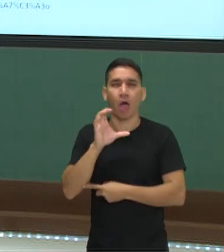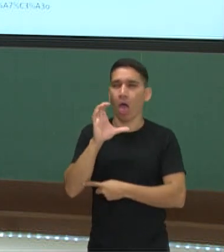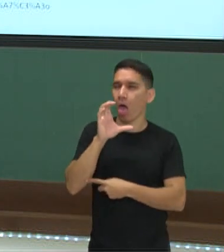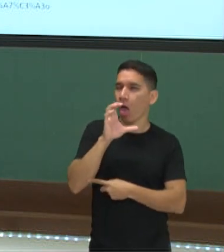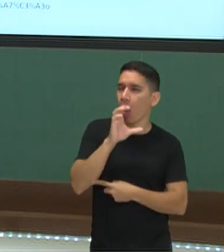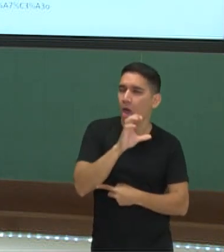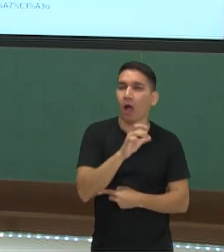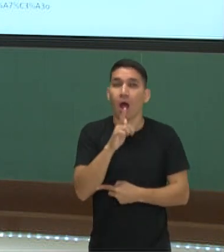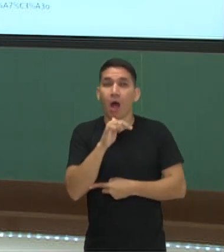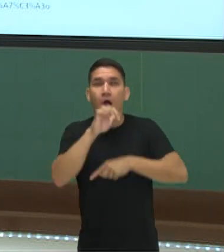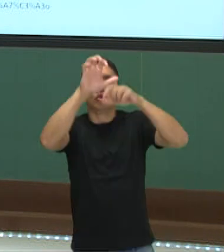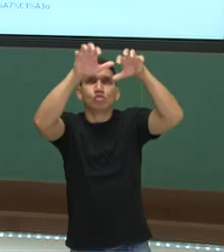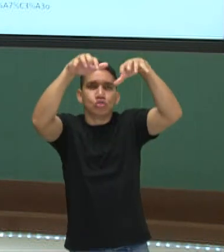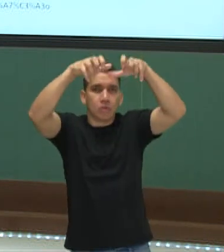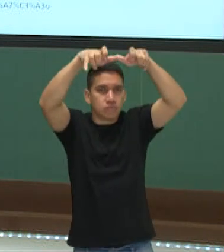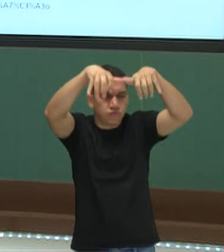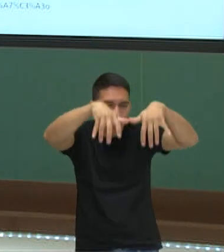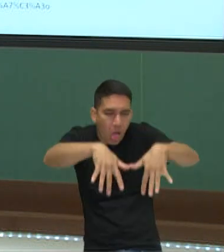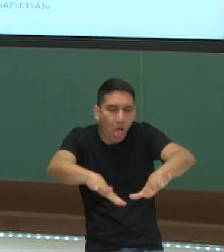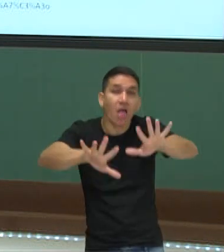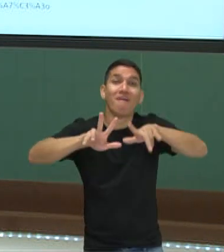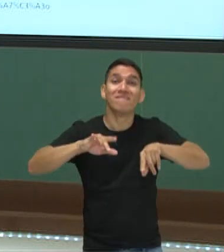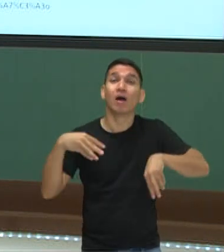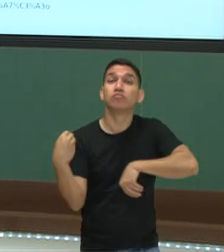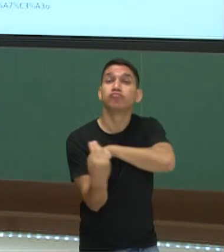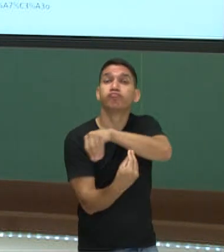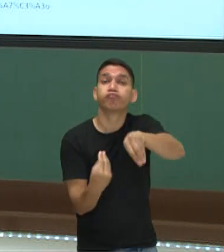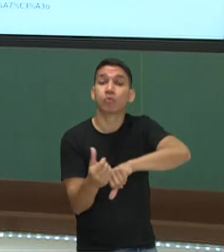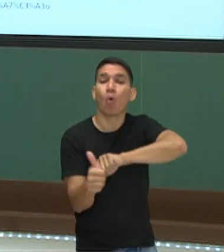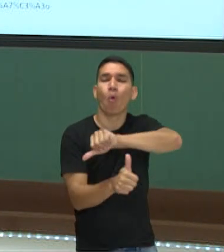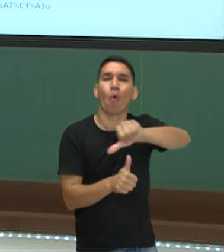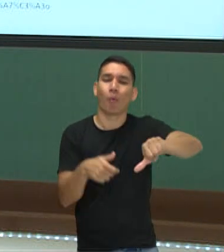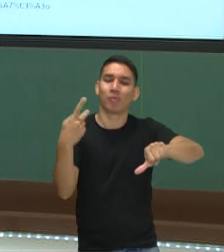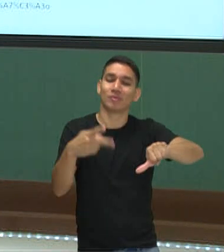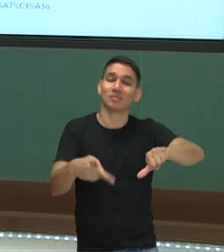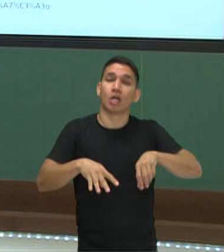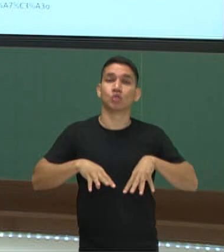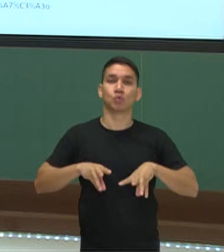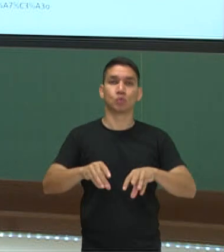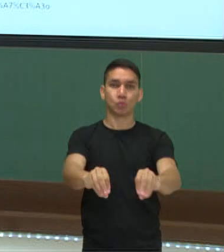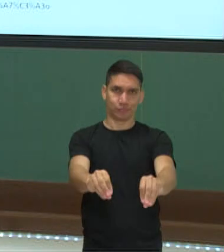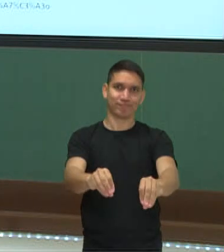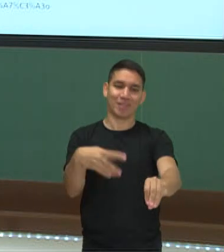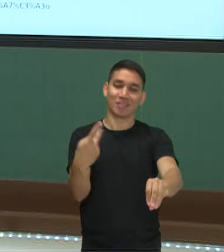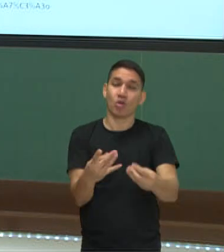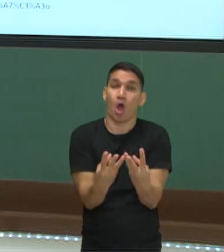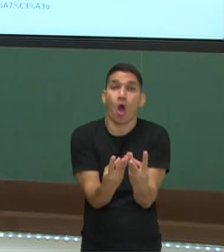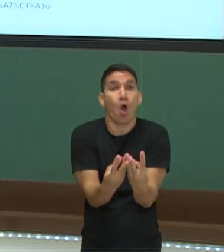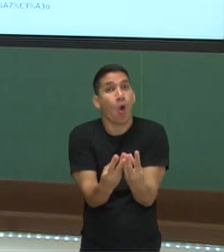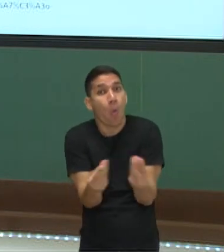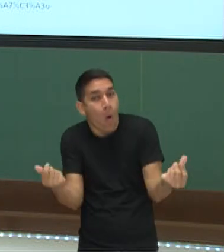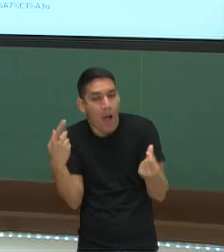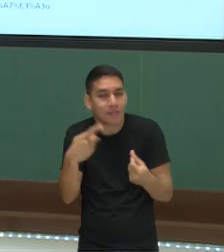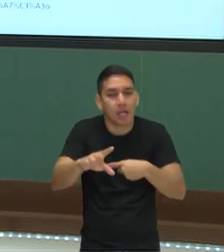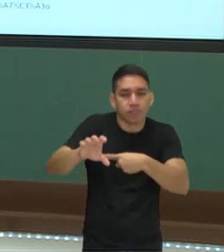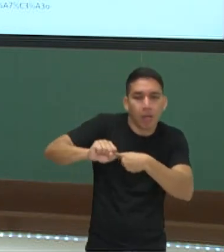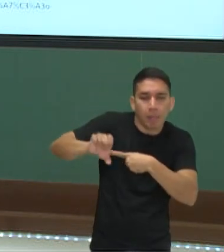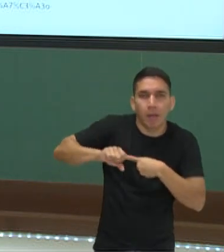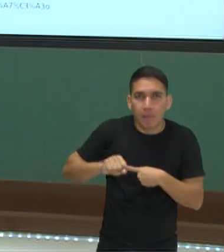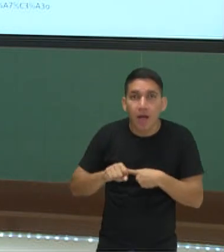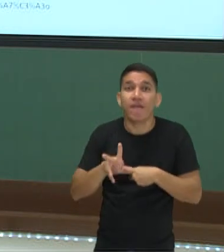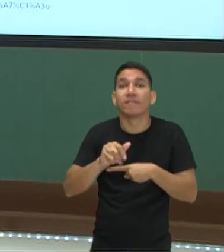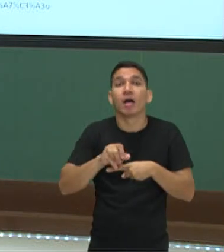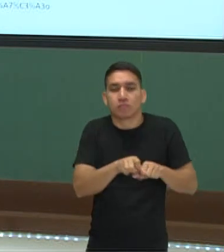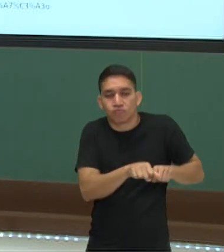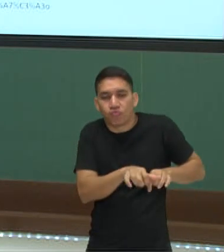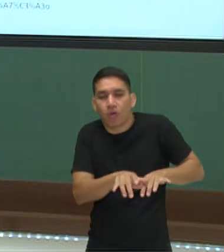calor, a água das chuvas, vai mexer e interferir nesse solo, na sua qualidade, nos seus nutrientes e carregá-lo